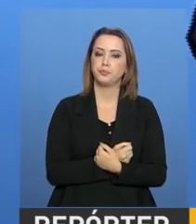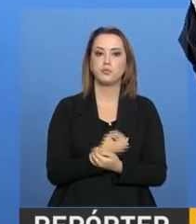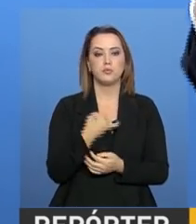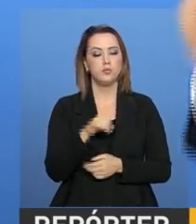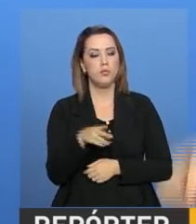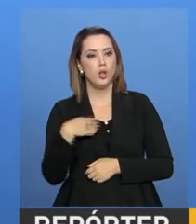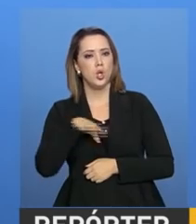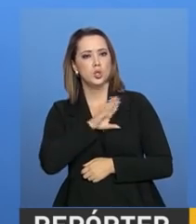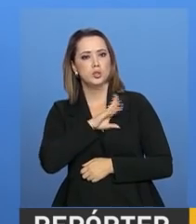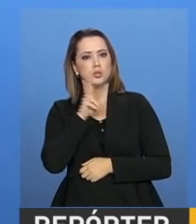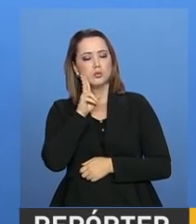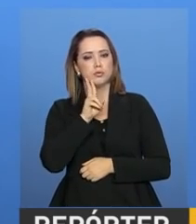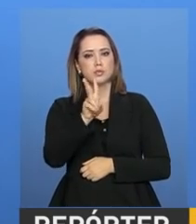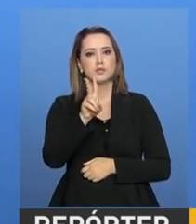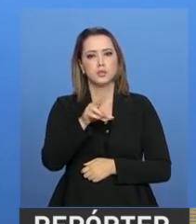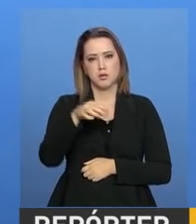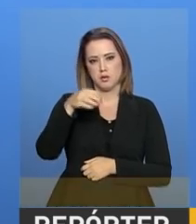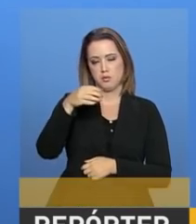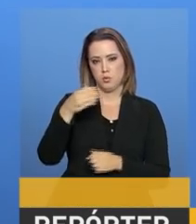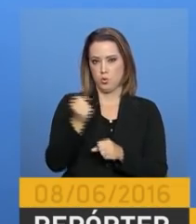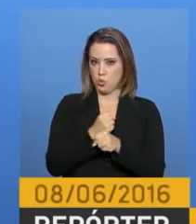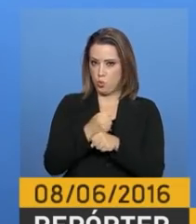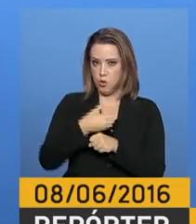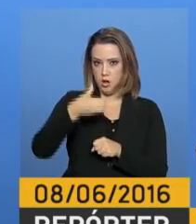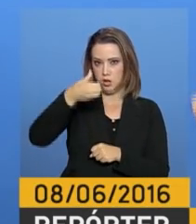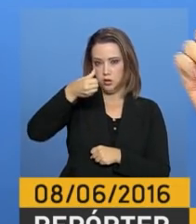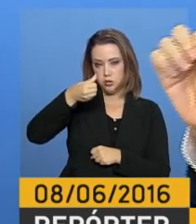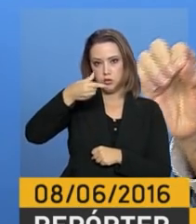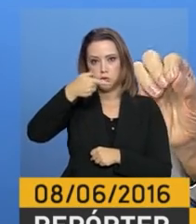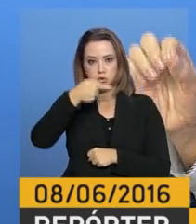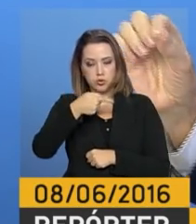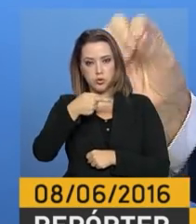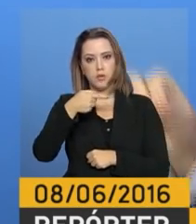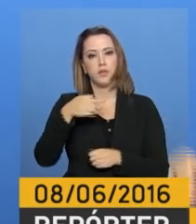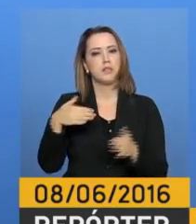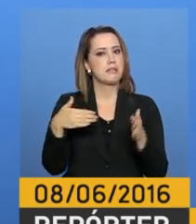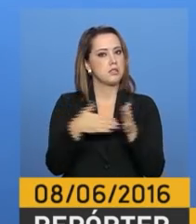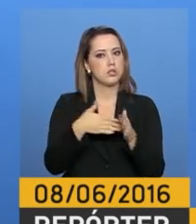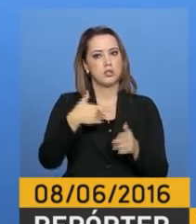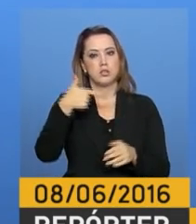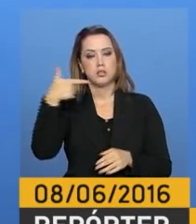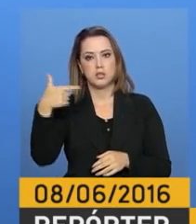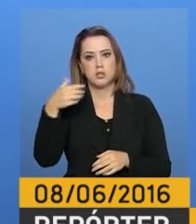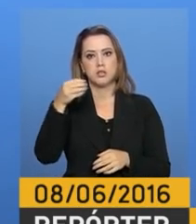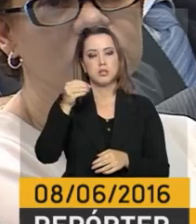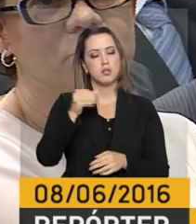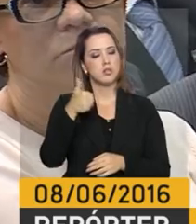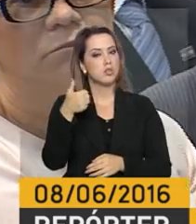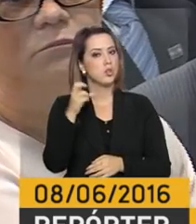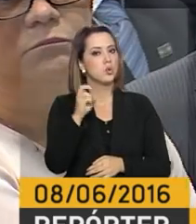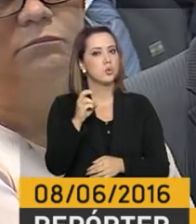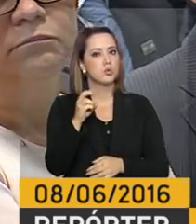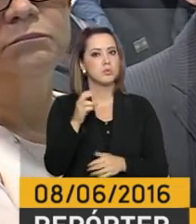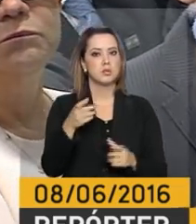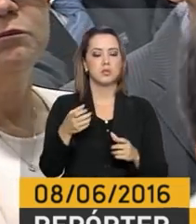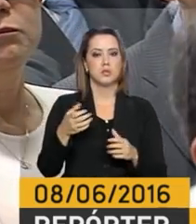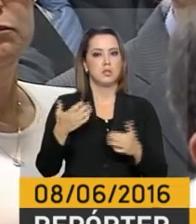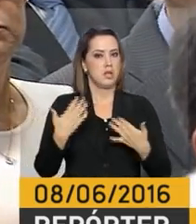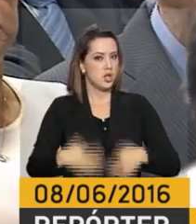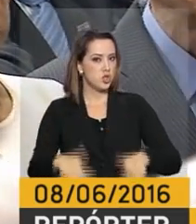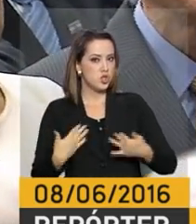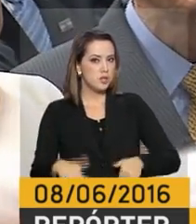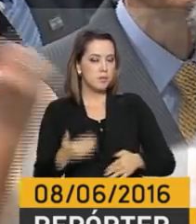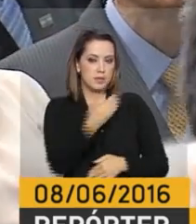97 até 2015 as despesas públicas totais no